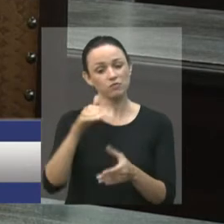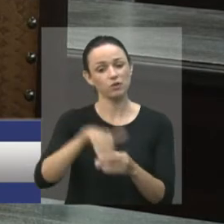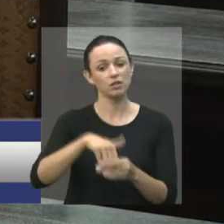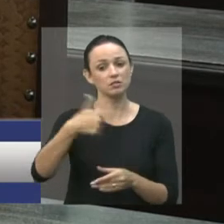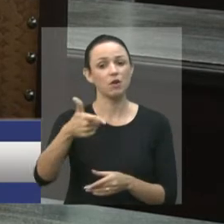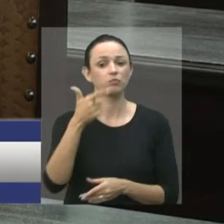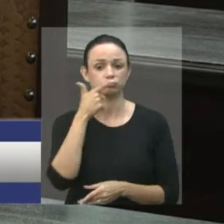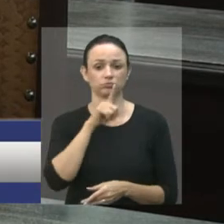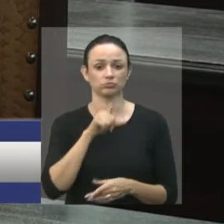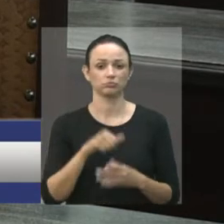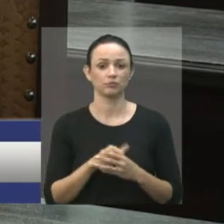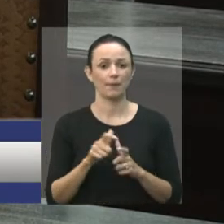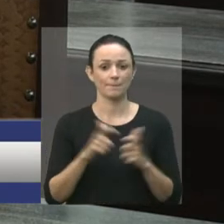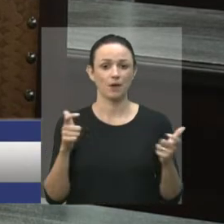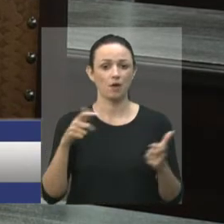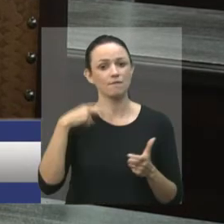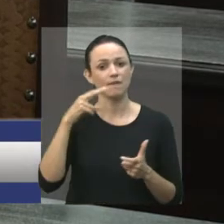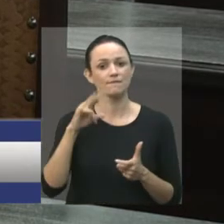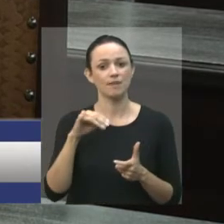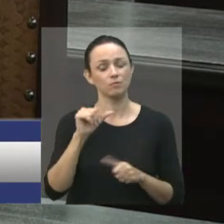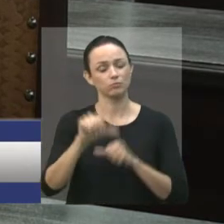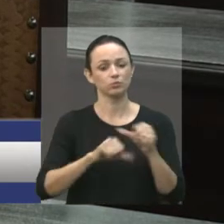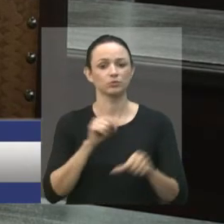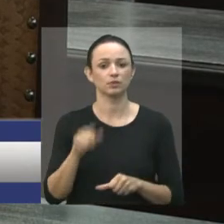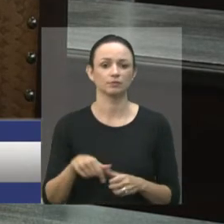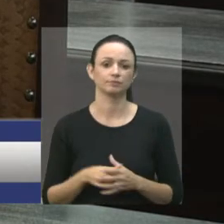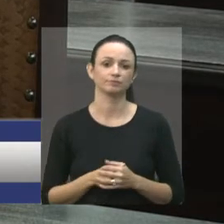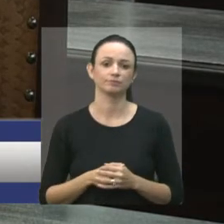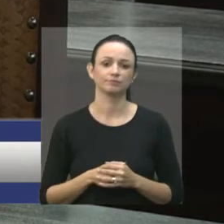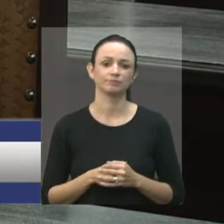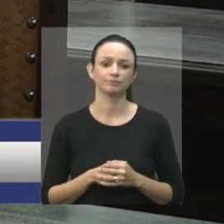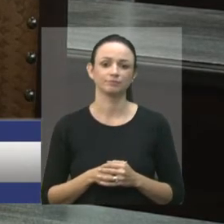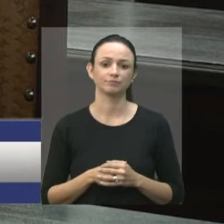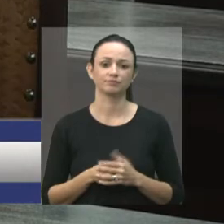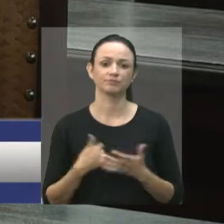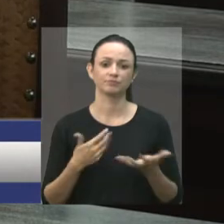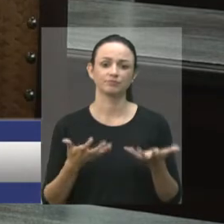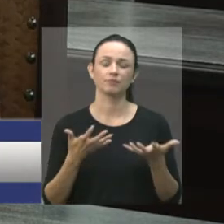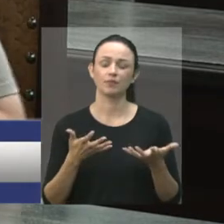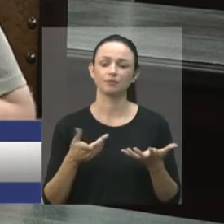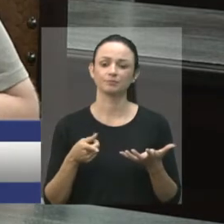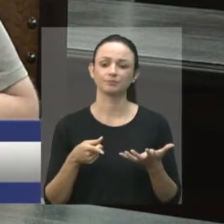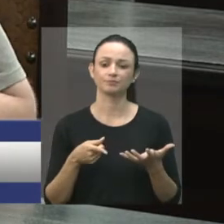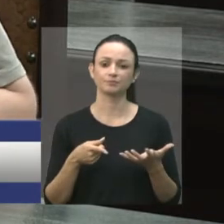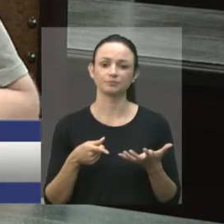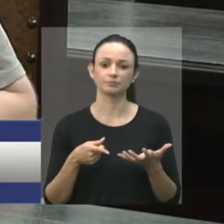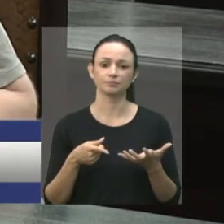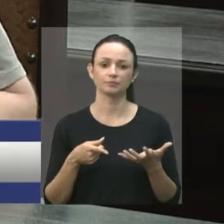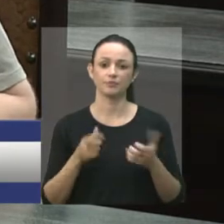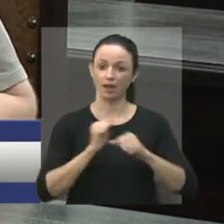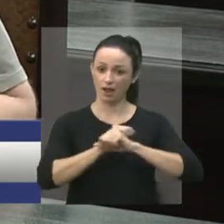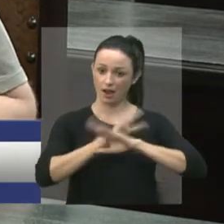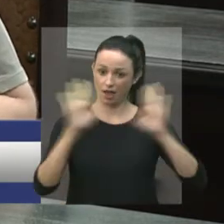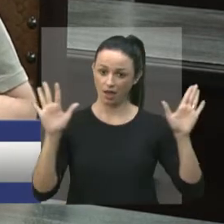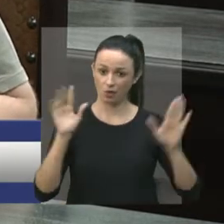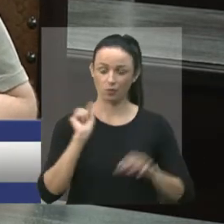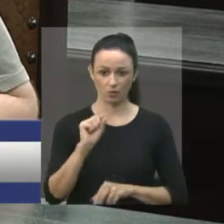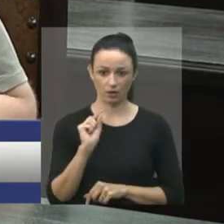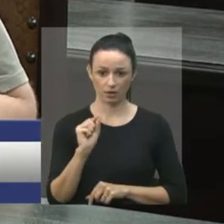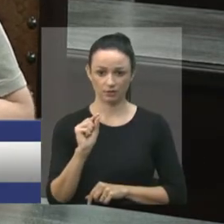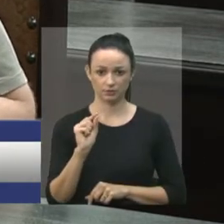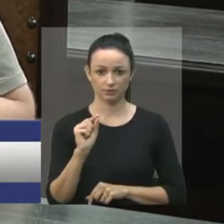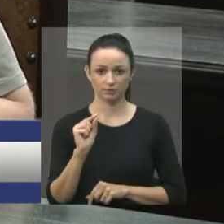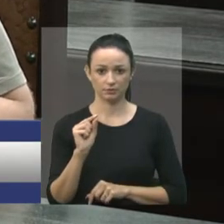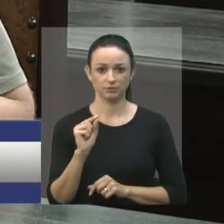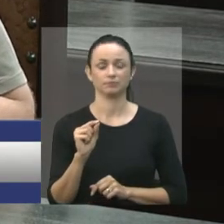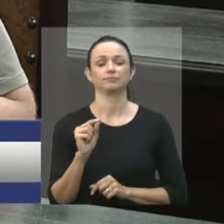acredito que a maioria dos vereadores aqui vai conseguir reverter isso. Mas o que eu queria deixar claro é que a comissão